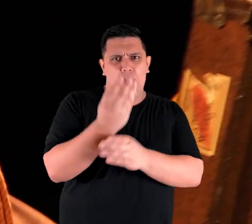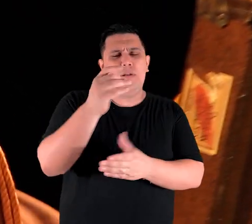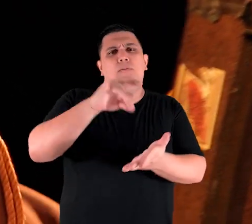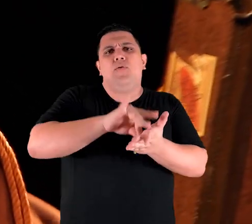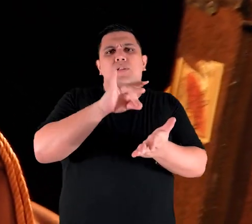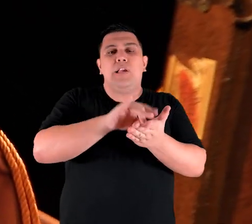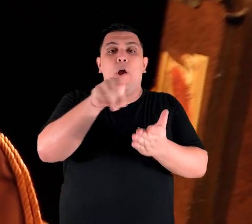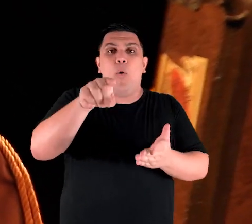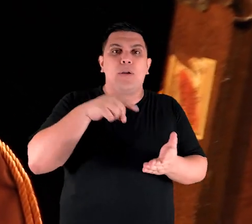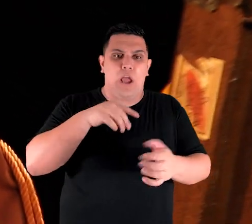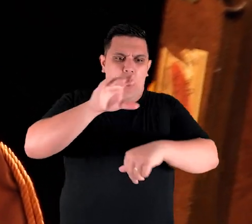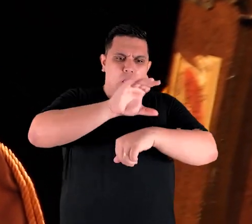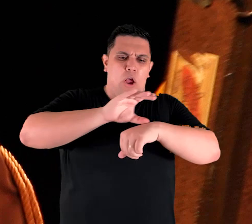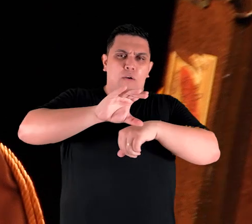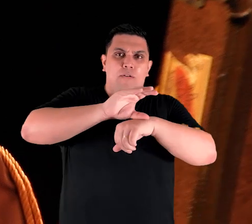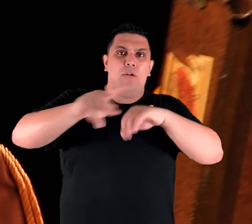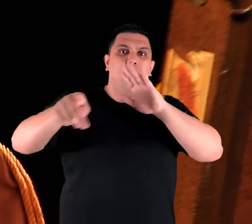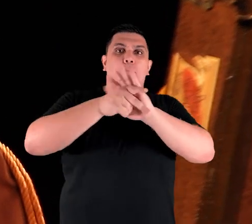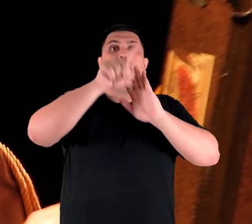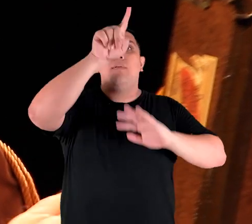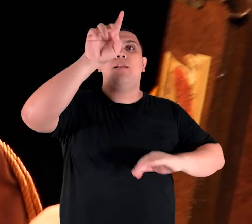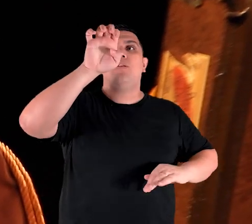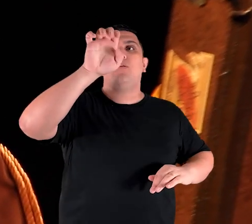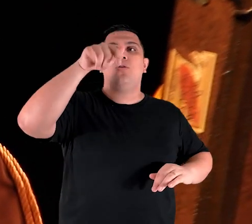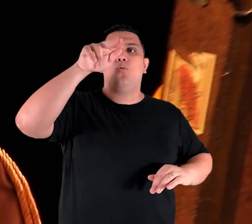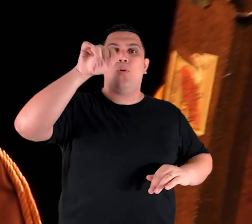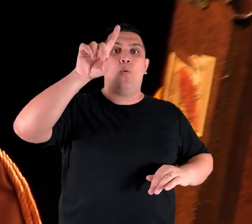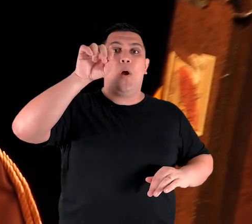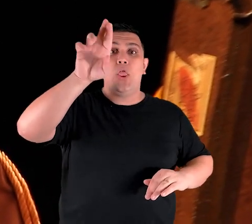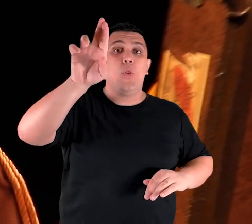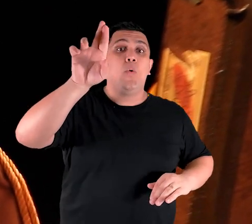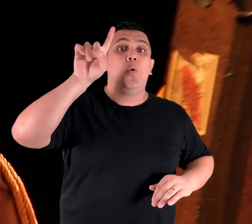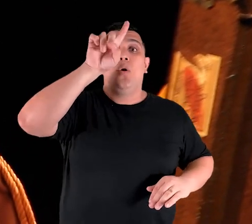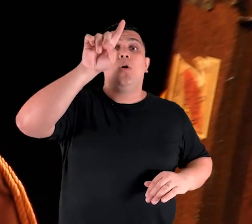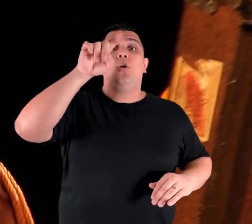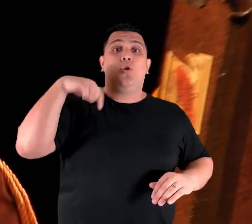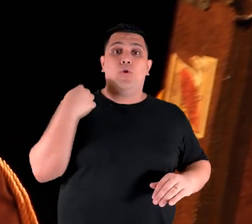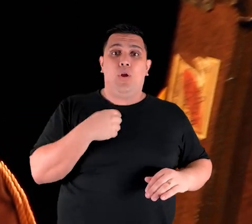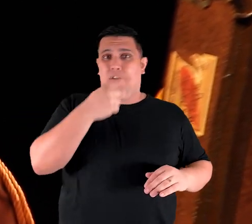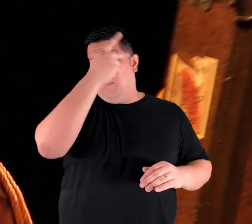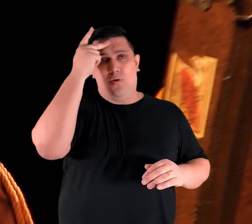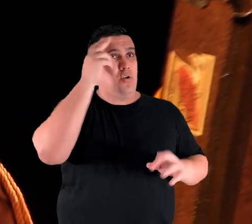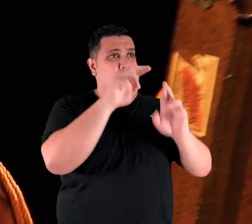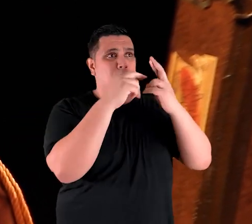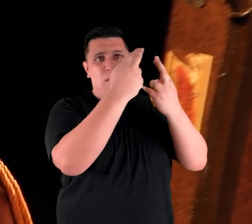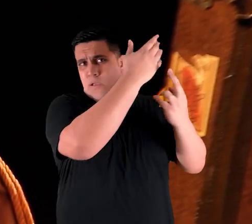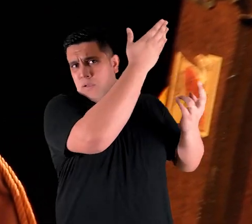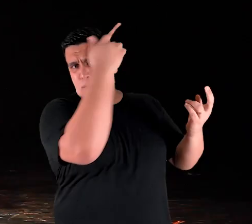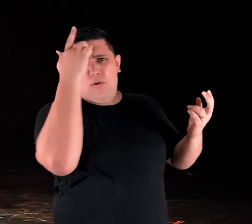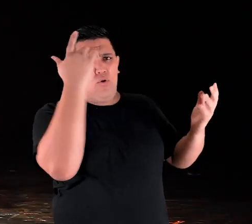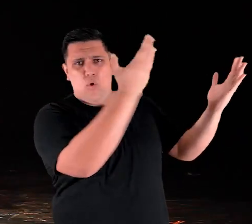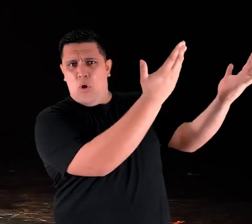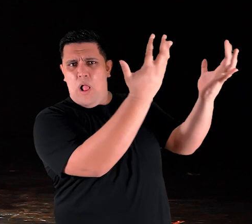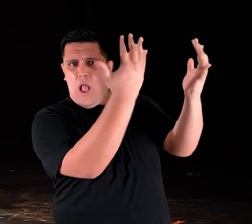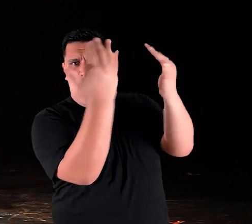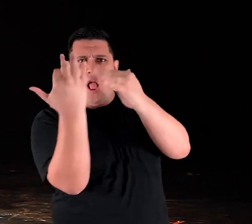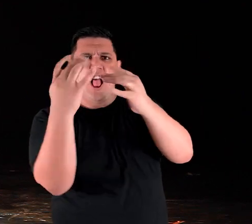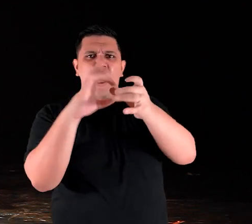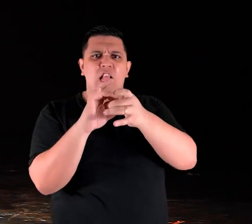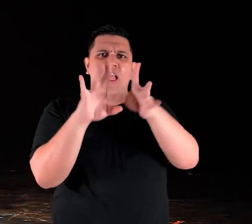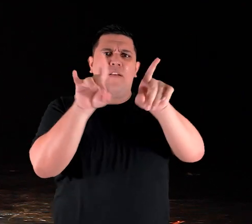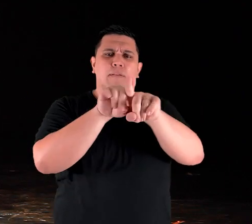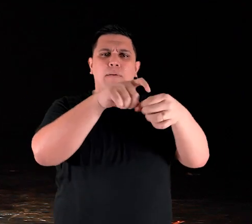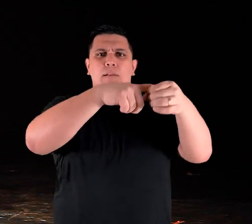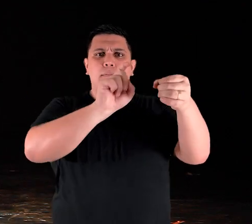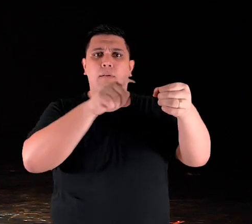a Confederação do Equador. Era a oportunidade que nós tínhamos de criar estados livres e independentes, com estados